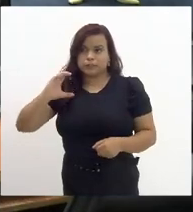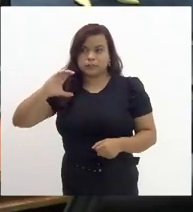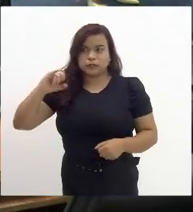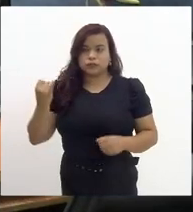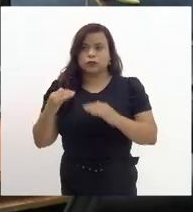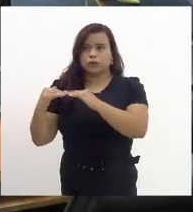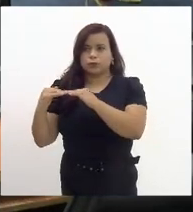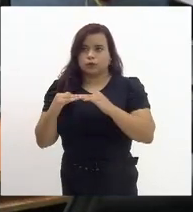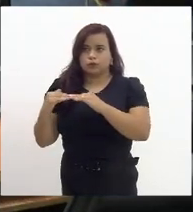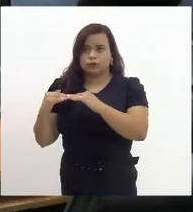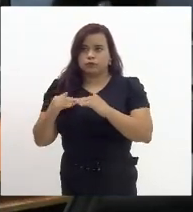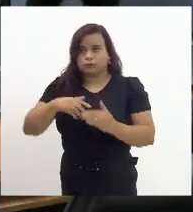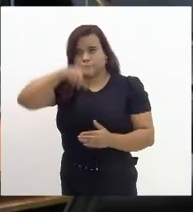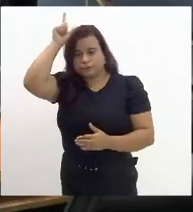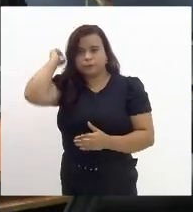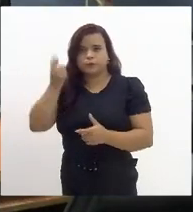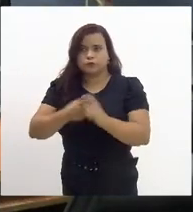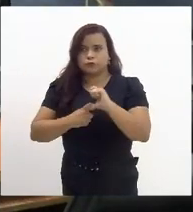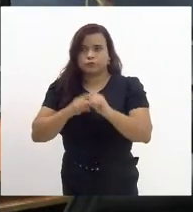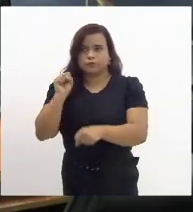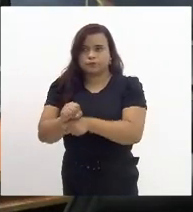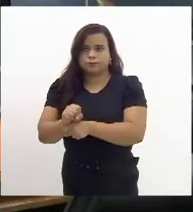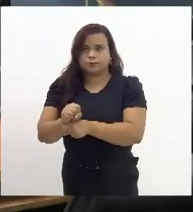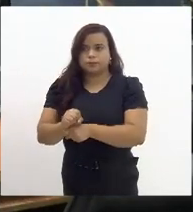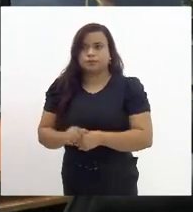deputado Luiz Paulo. Está suspenso o trabalho.